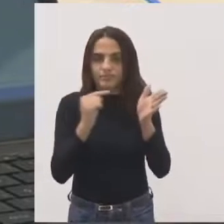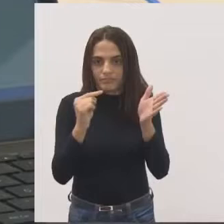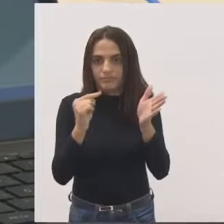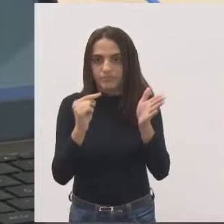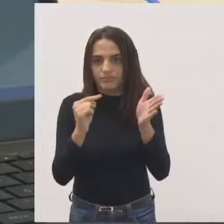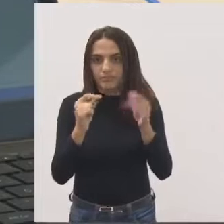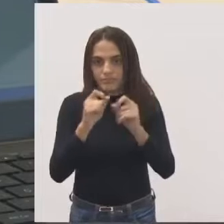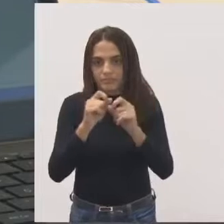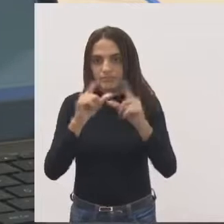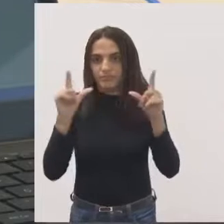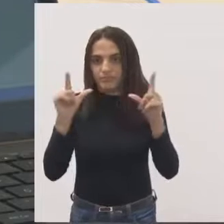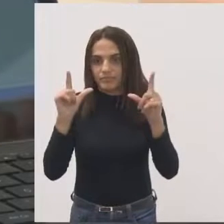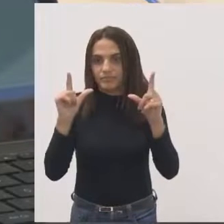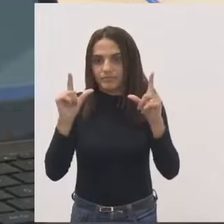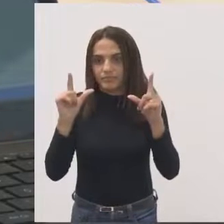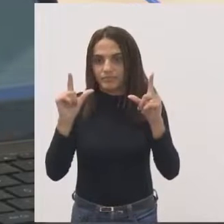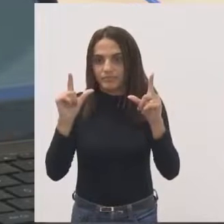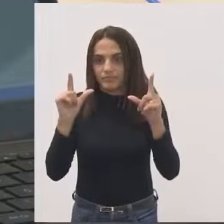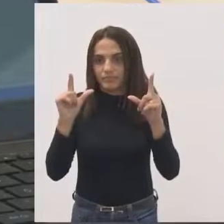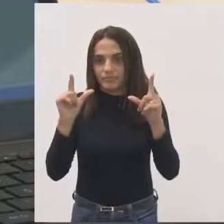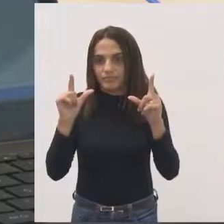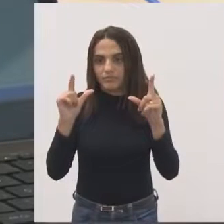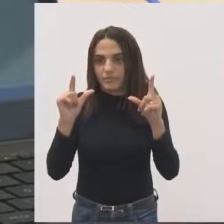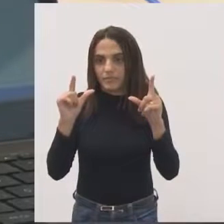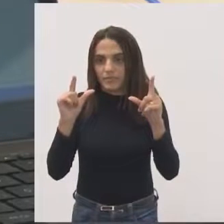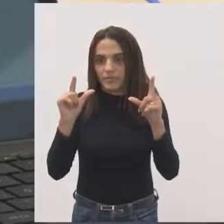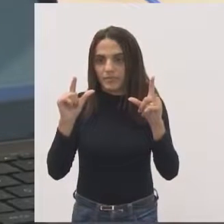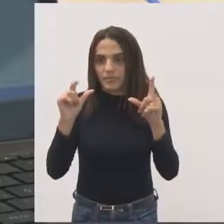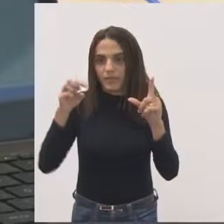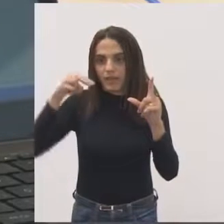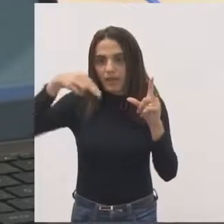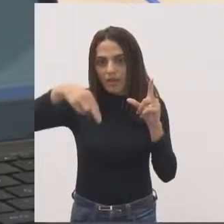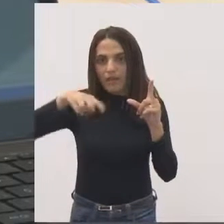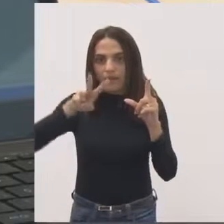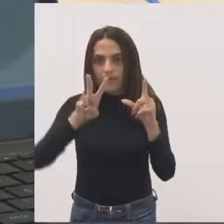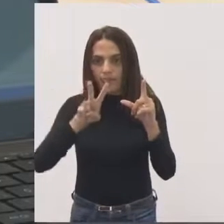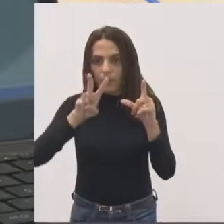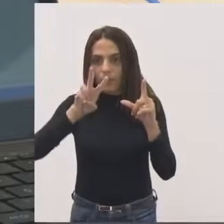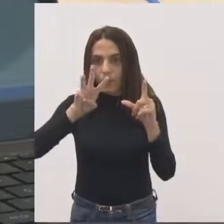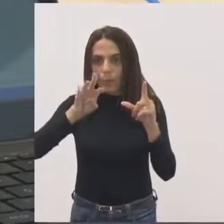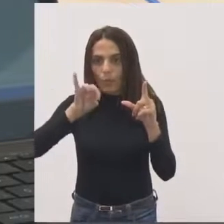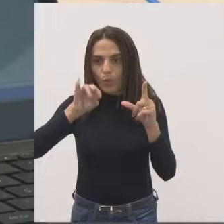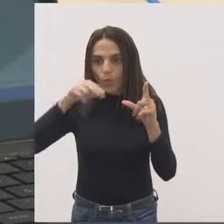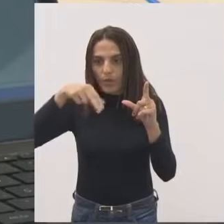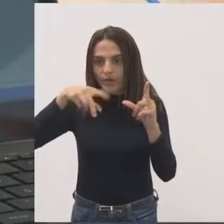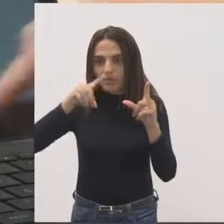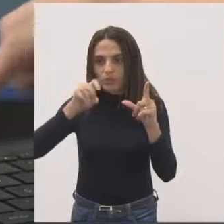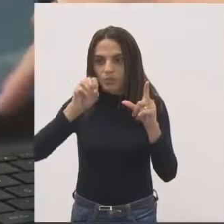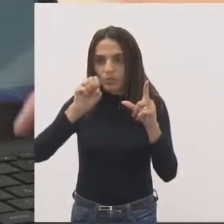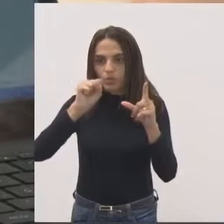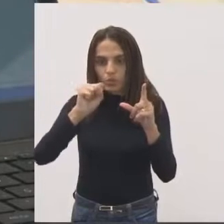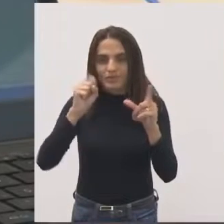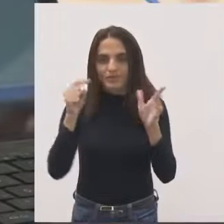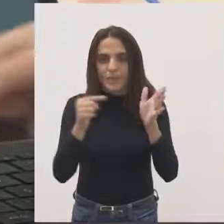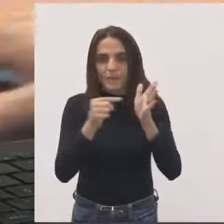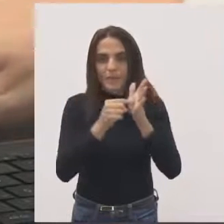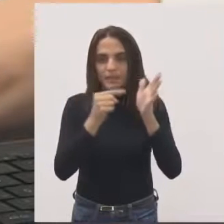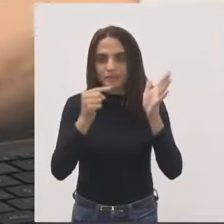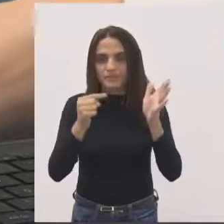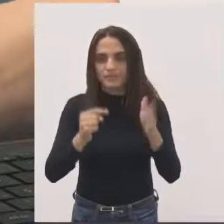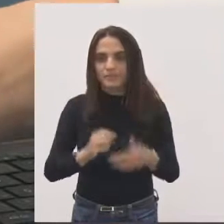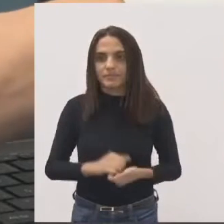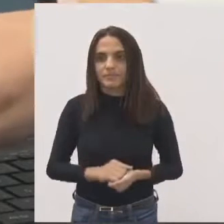e vamos selecionar NVE Windows Manager. Pronto. Faz isso e